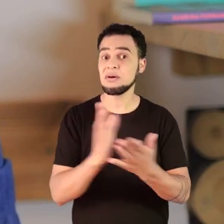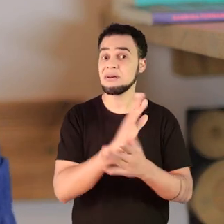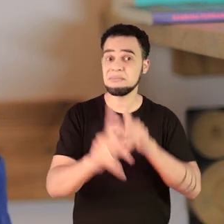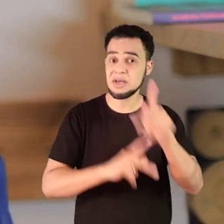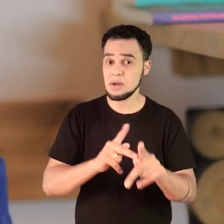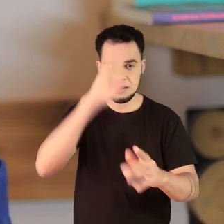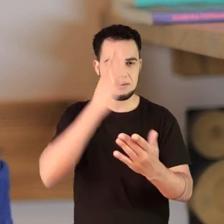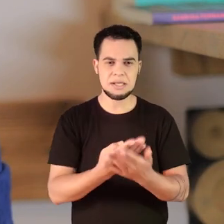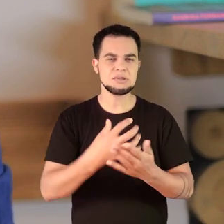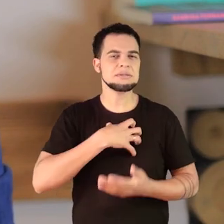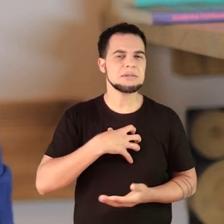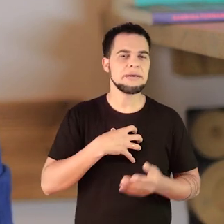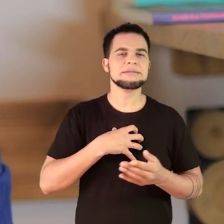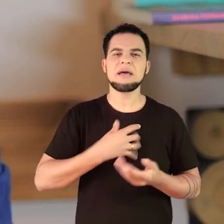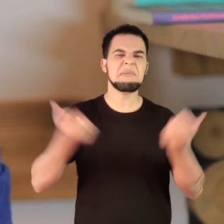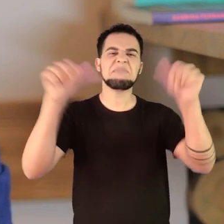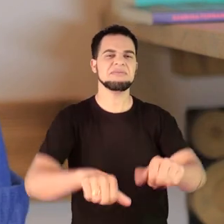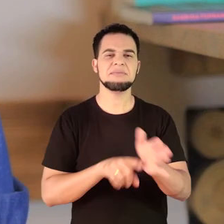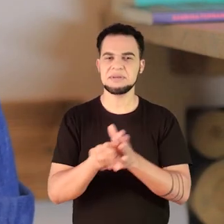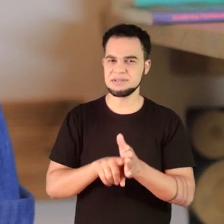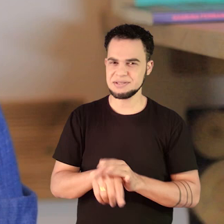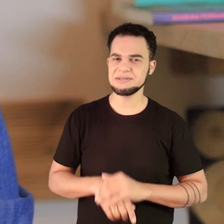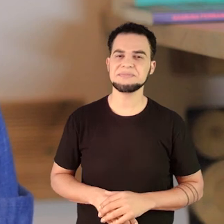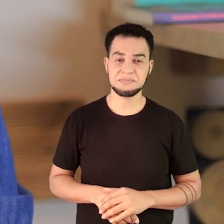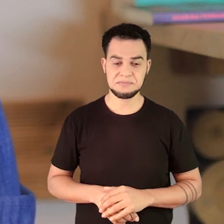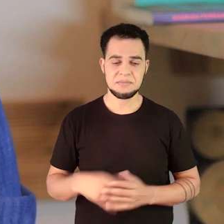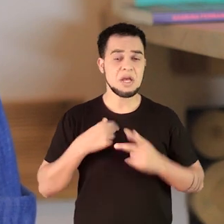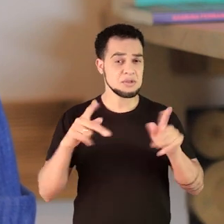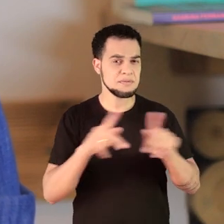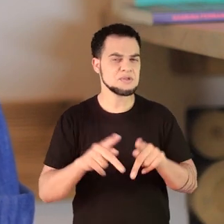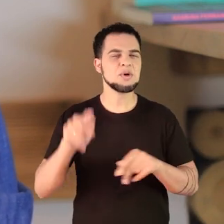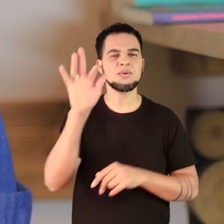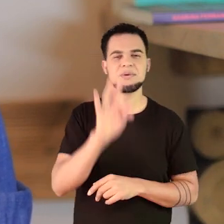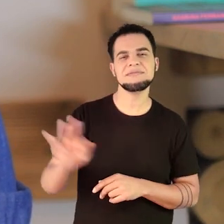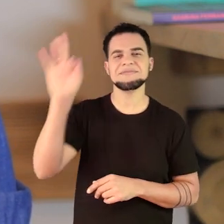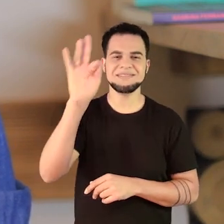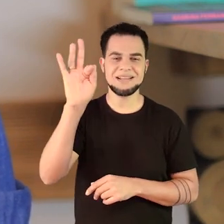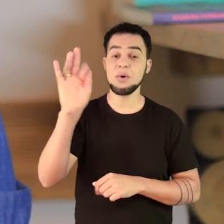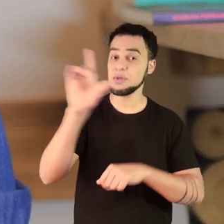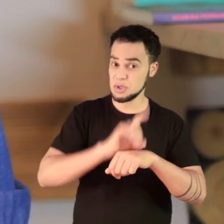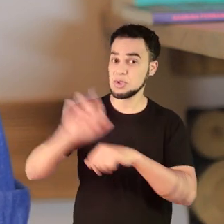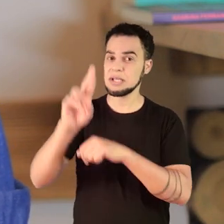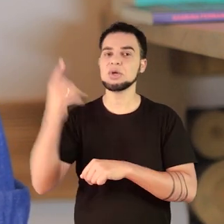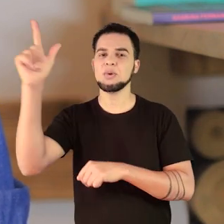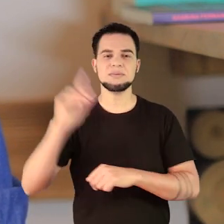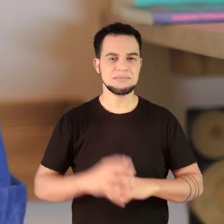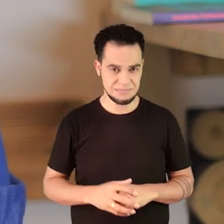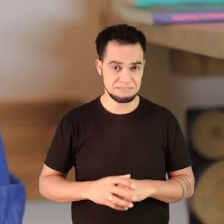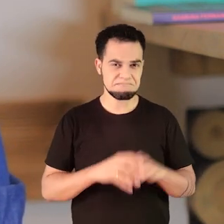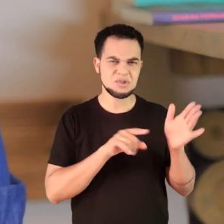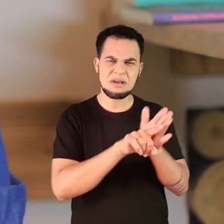não acredita em ciência e desvaloriza a pesquisa. Sou professor de uma universidade federal e doutorando em outra. Vivencio a